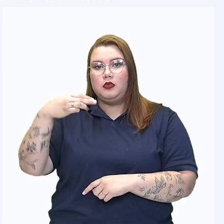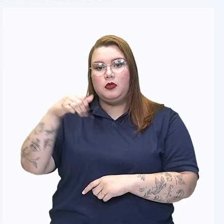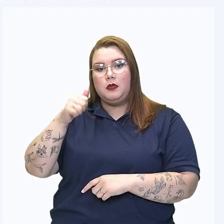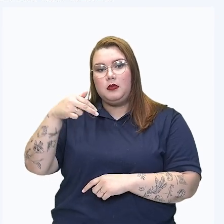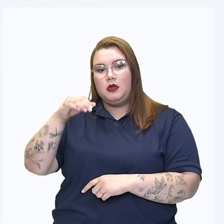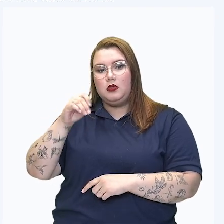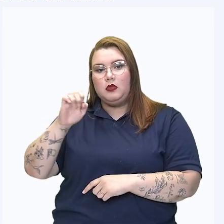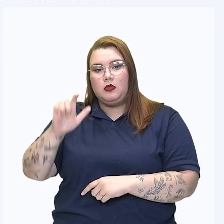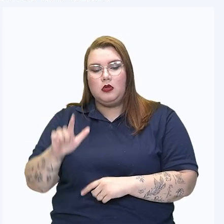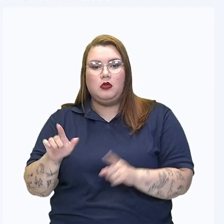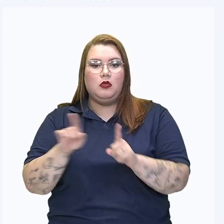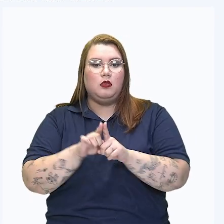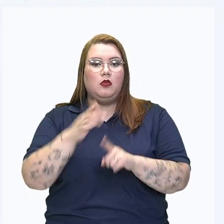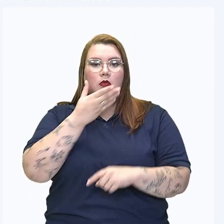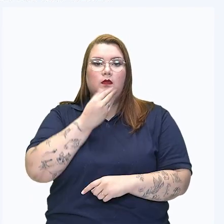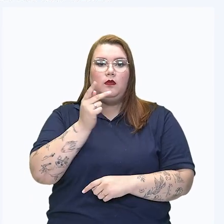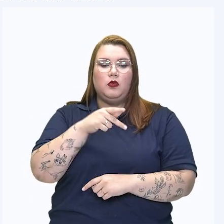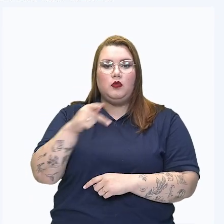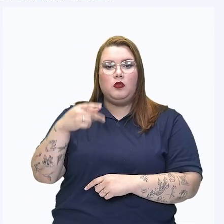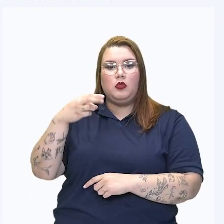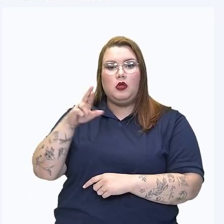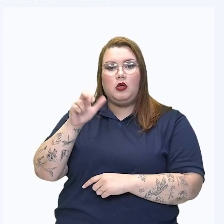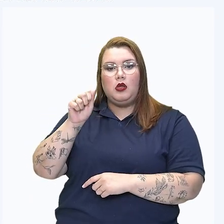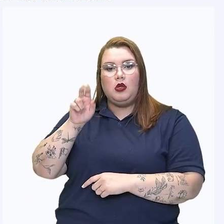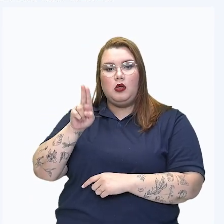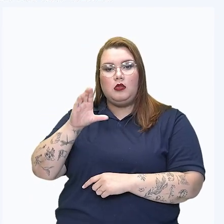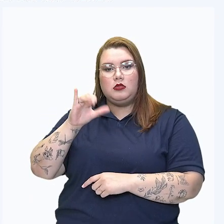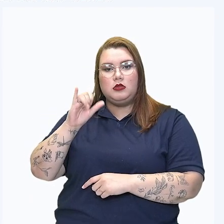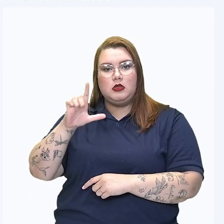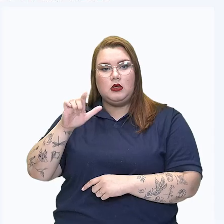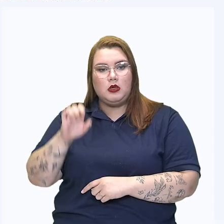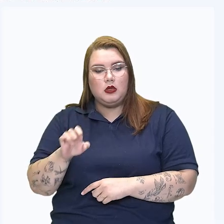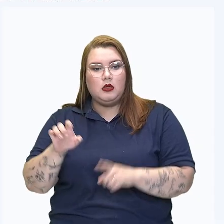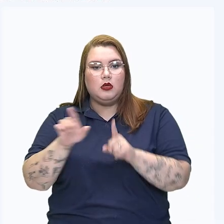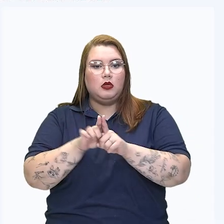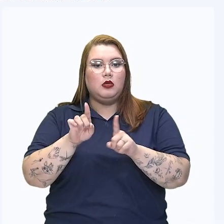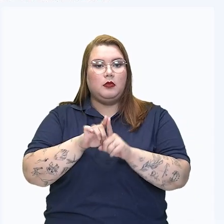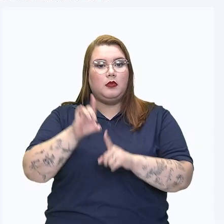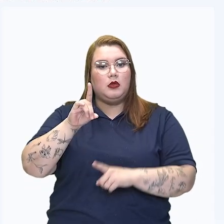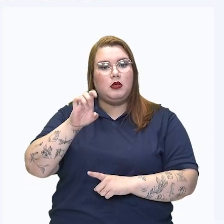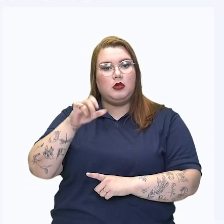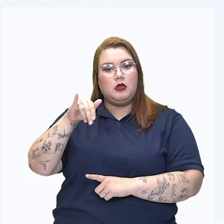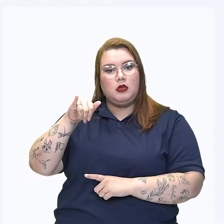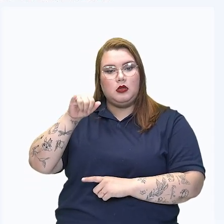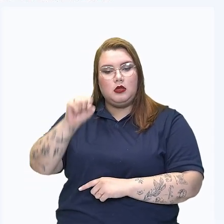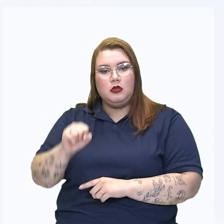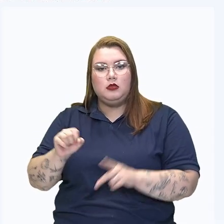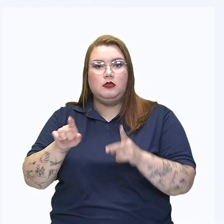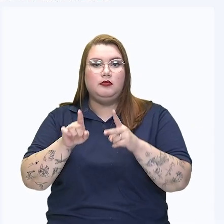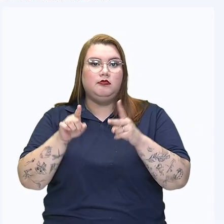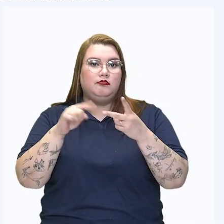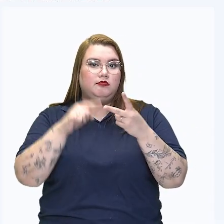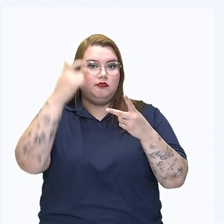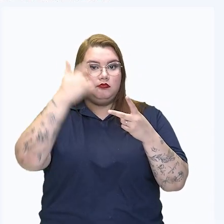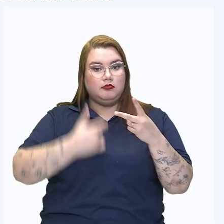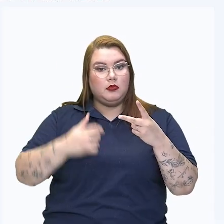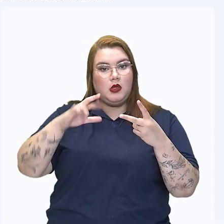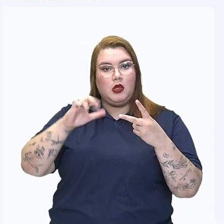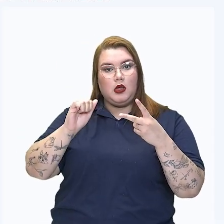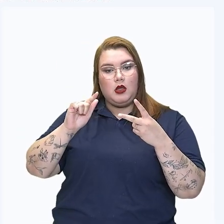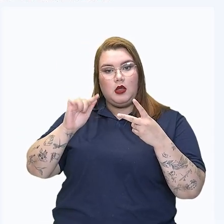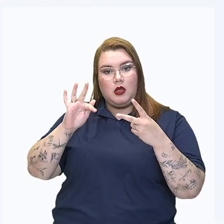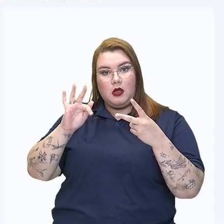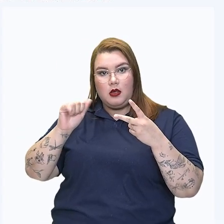professor Manuel Cerdeira, o professor Raucieli da Silva Cazuza, o Denis Teixeira Macedo Filho,